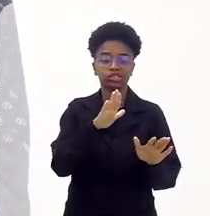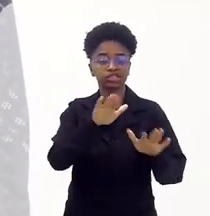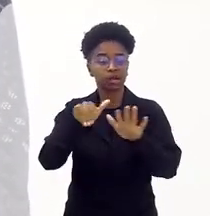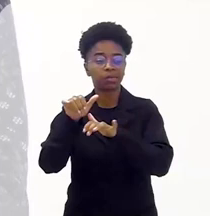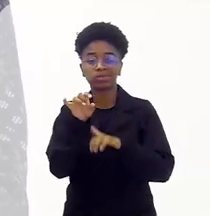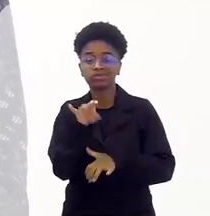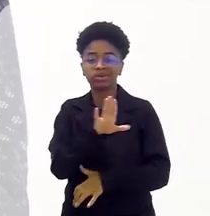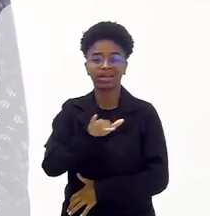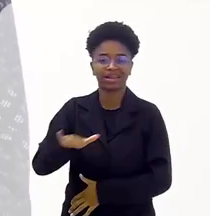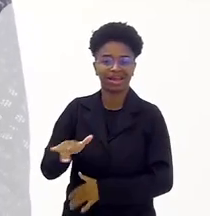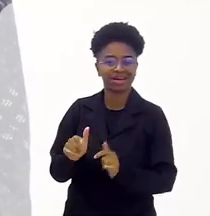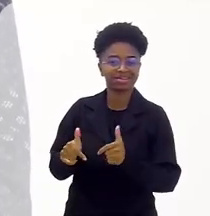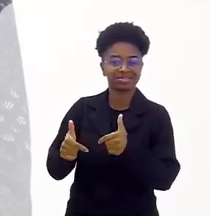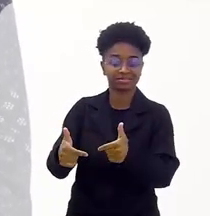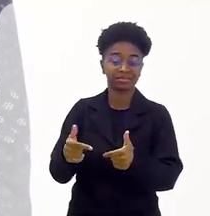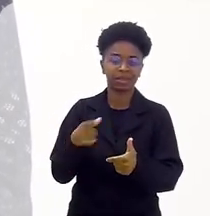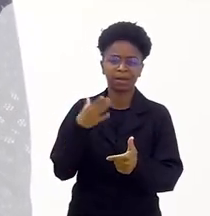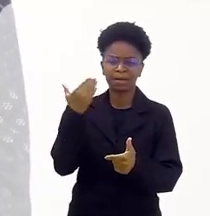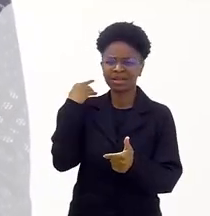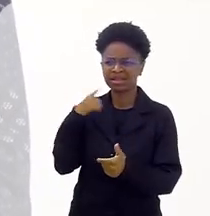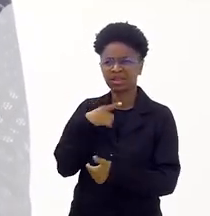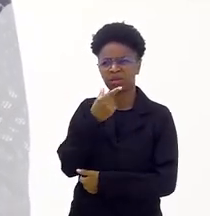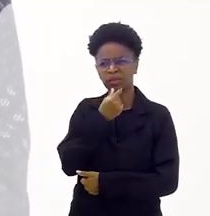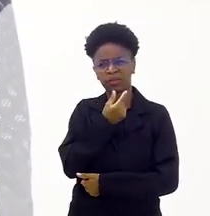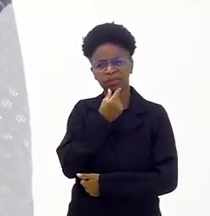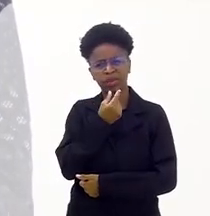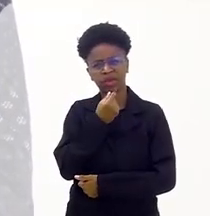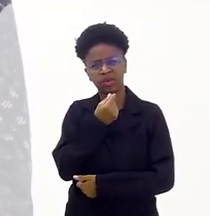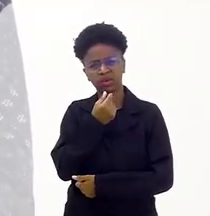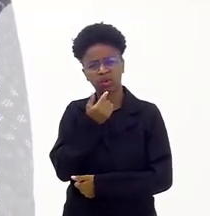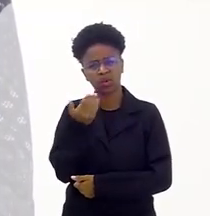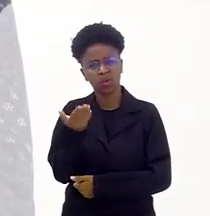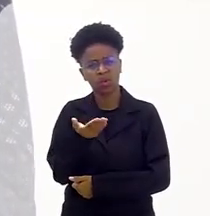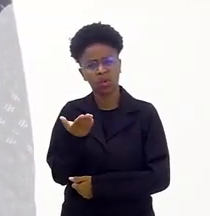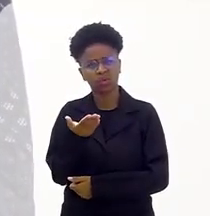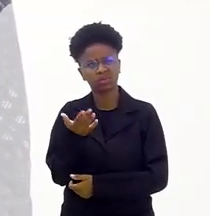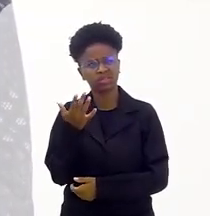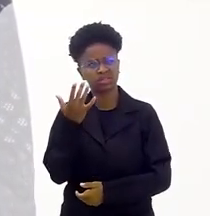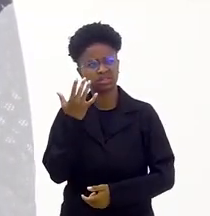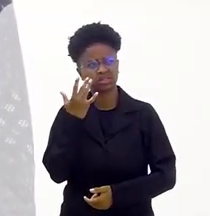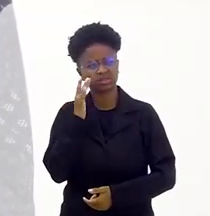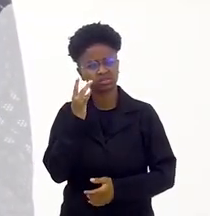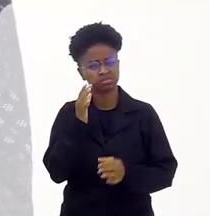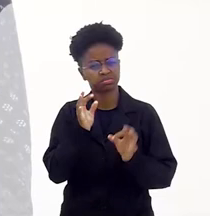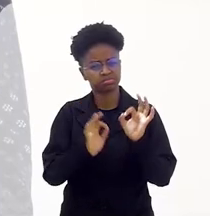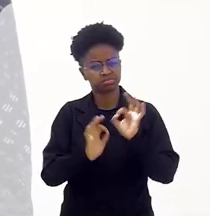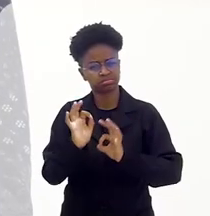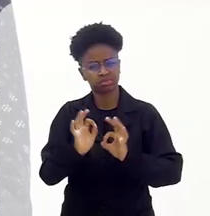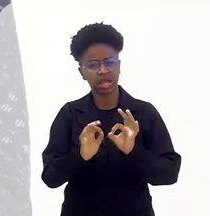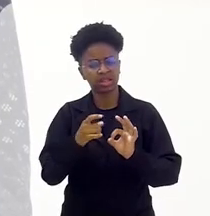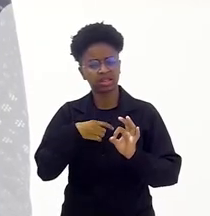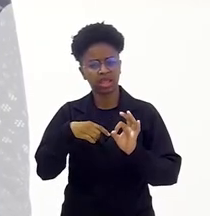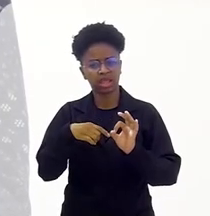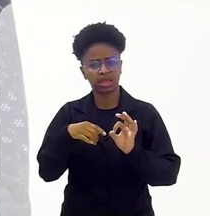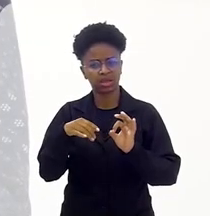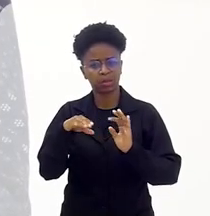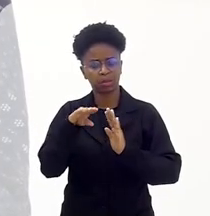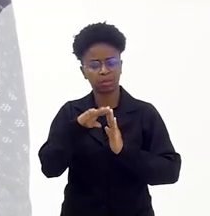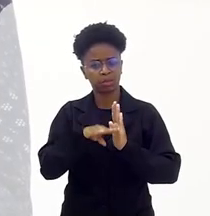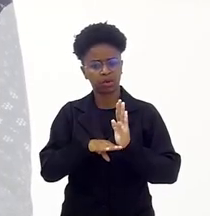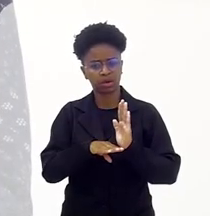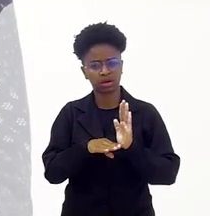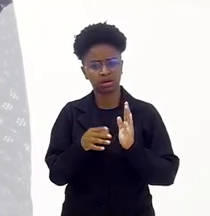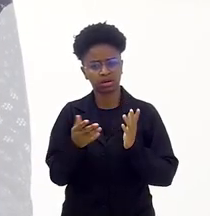só crianças para fazer. Nossa. E na época tinha um garoto, ele hoje tá comandando aí, ele fazia um